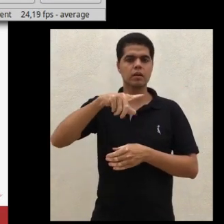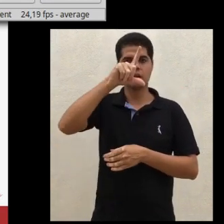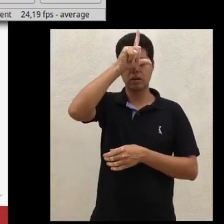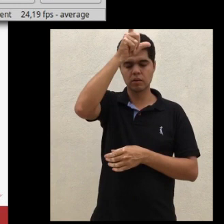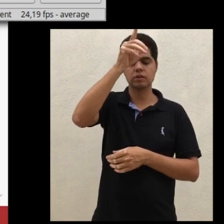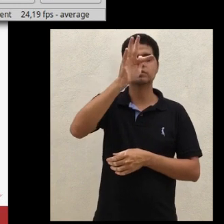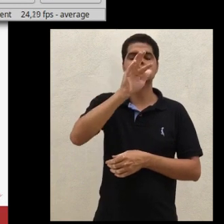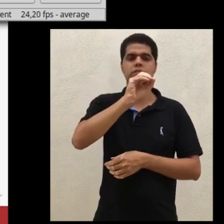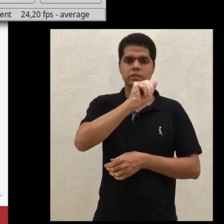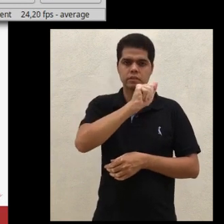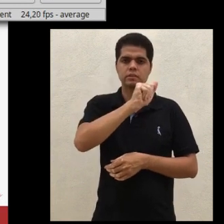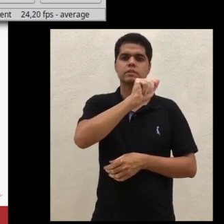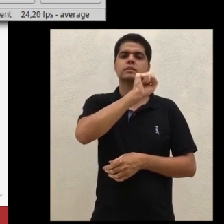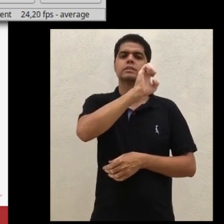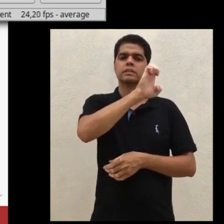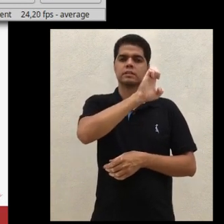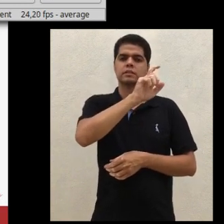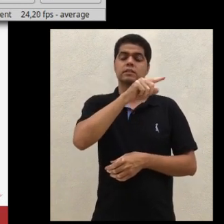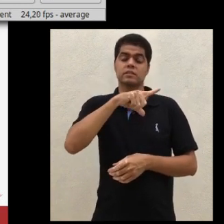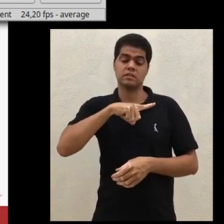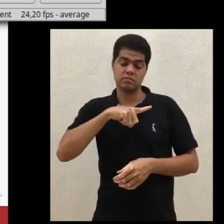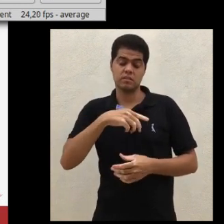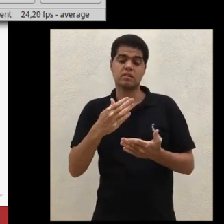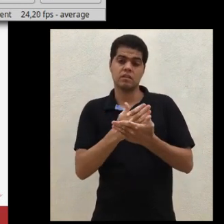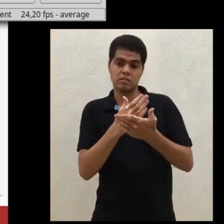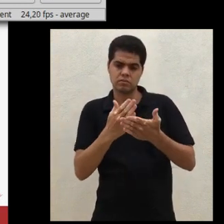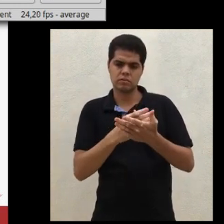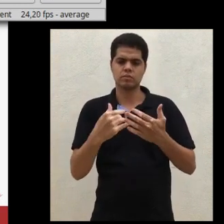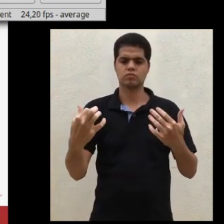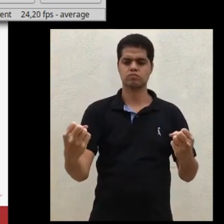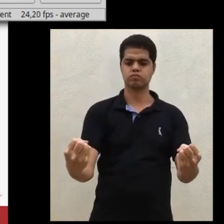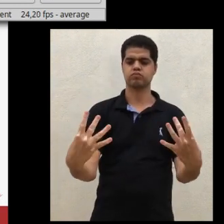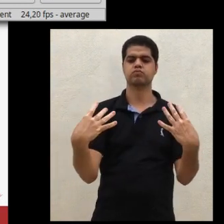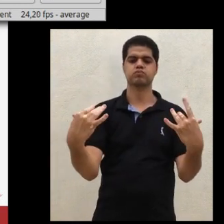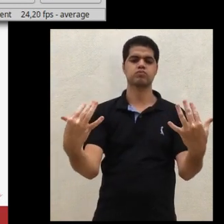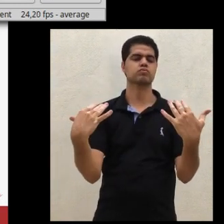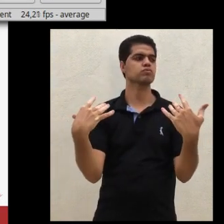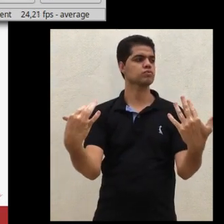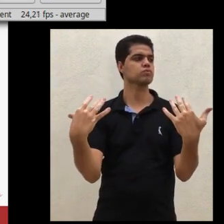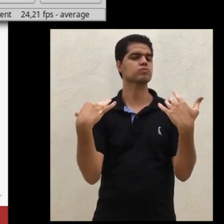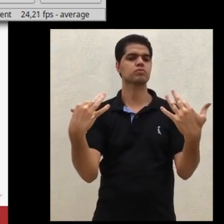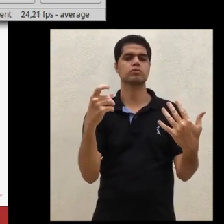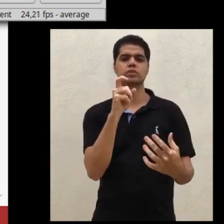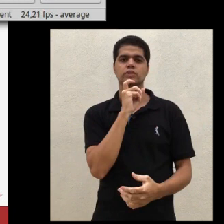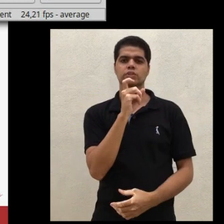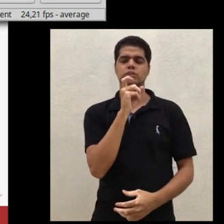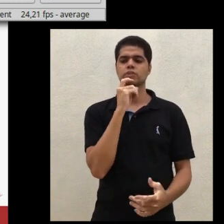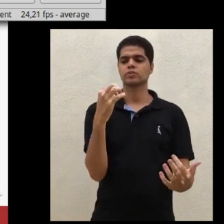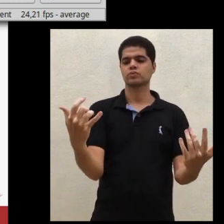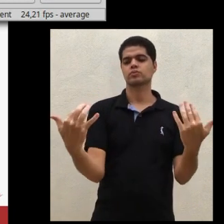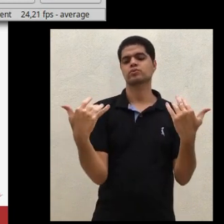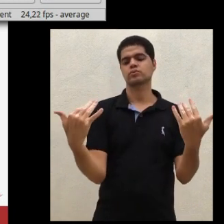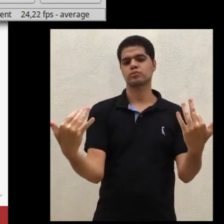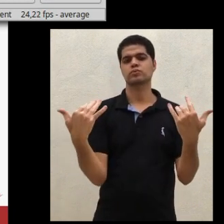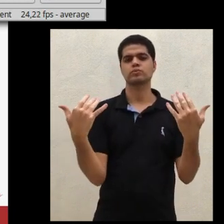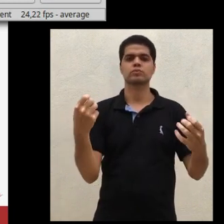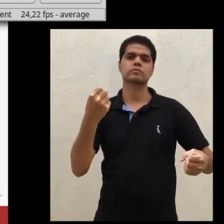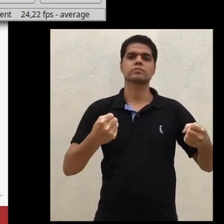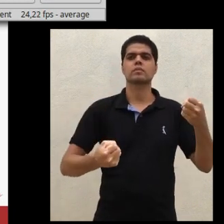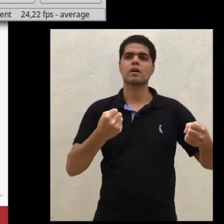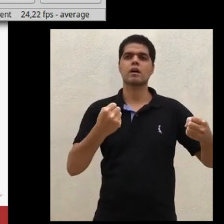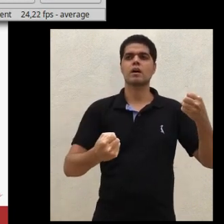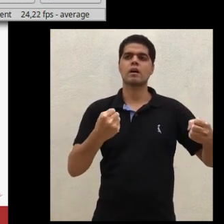isso é feito por lógica fuzzy. Né? Tem sistemas de ar-condicionado que tomam a decisão automática do tanto que ele tem que ajustar